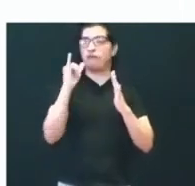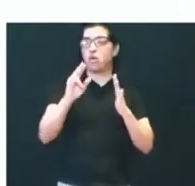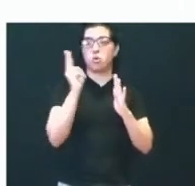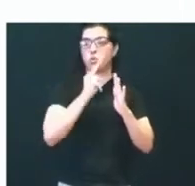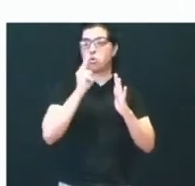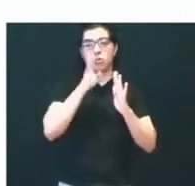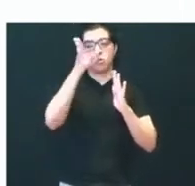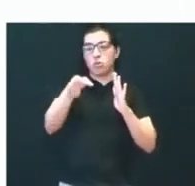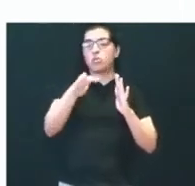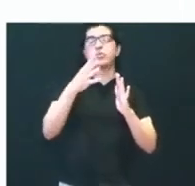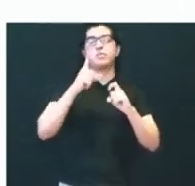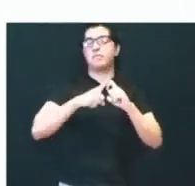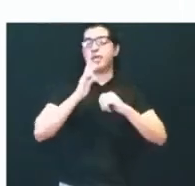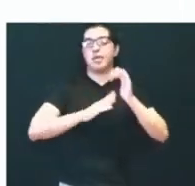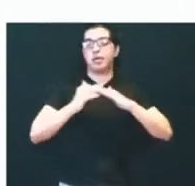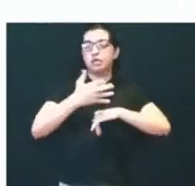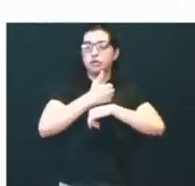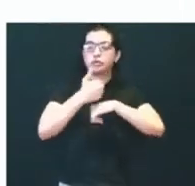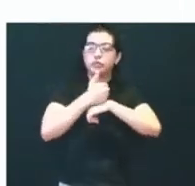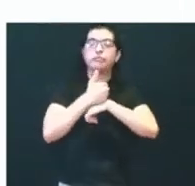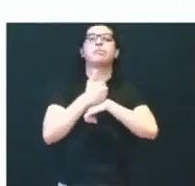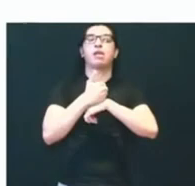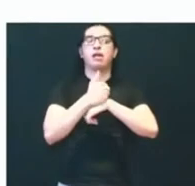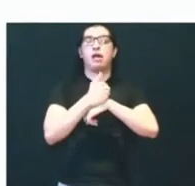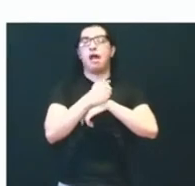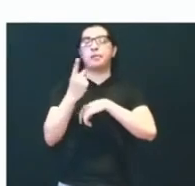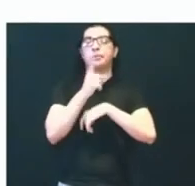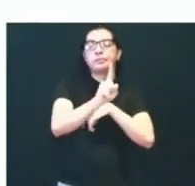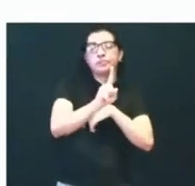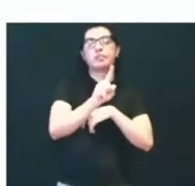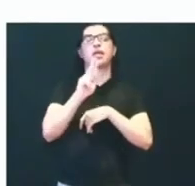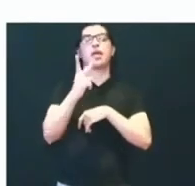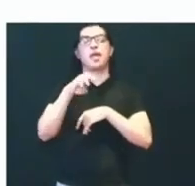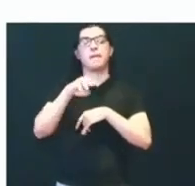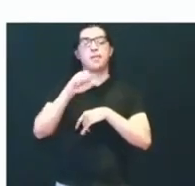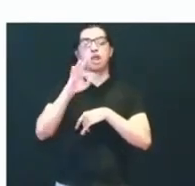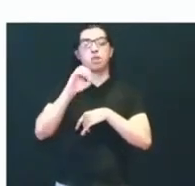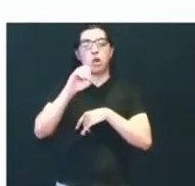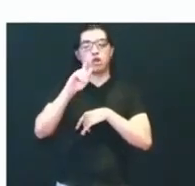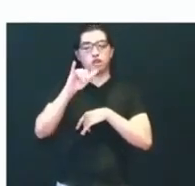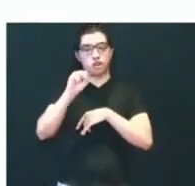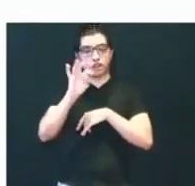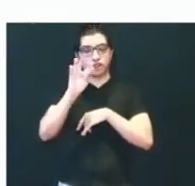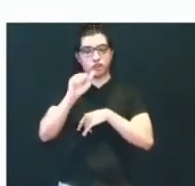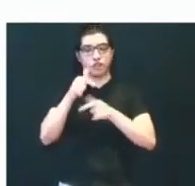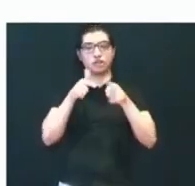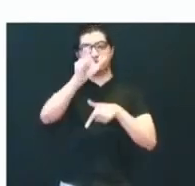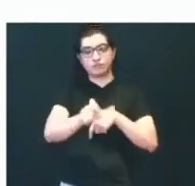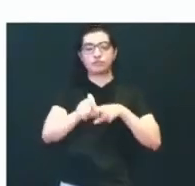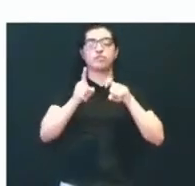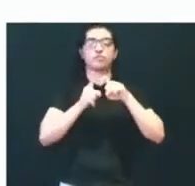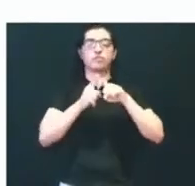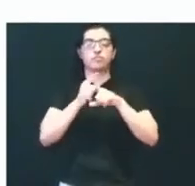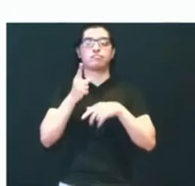do hematologista. E aí entra a figura do médico hematologista, que é aquele médico que geralmente